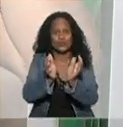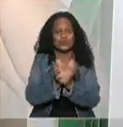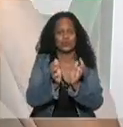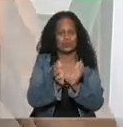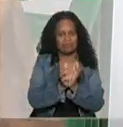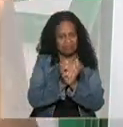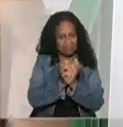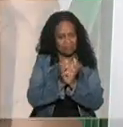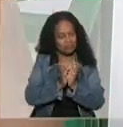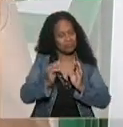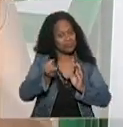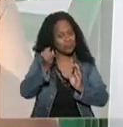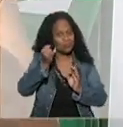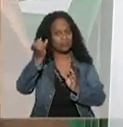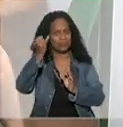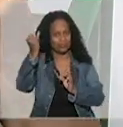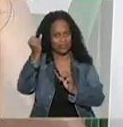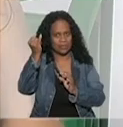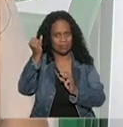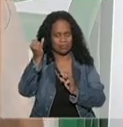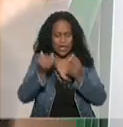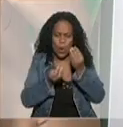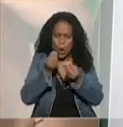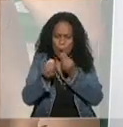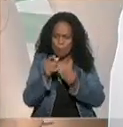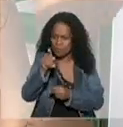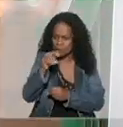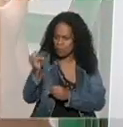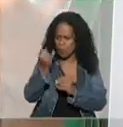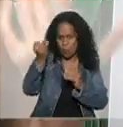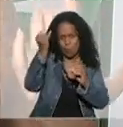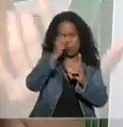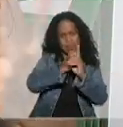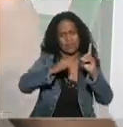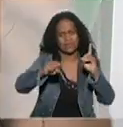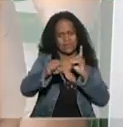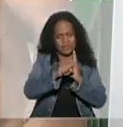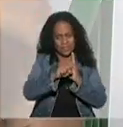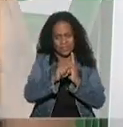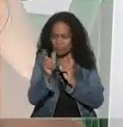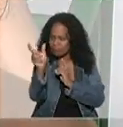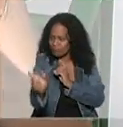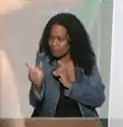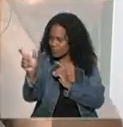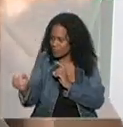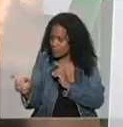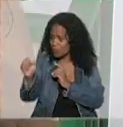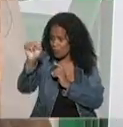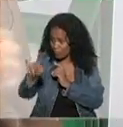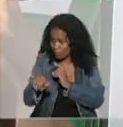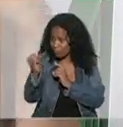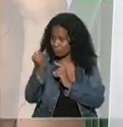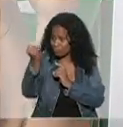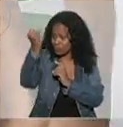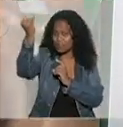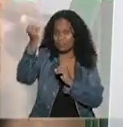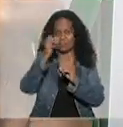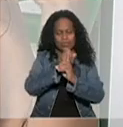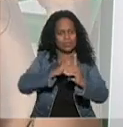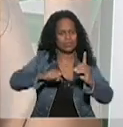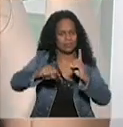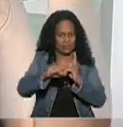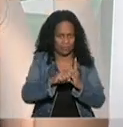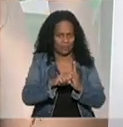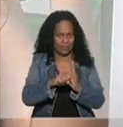na sociedade, como todo mundo tem um papel, como todo mundo deve ser incluído, como todo mundo faz parte de um coletivo e como todo